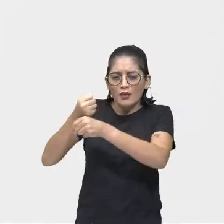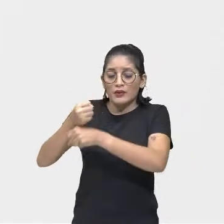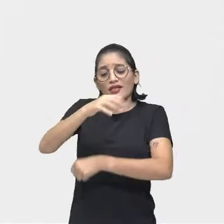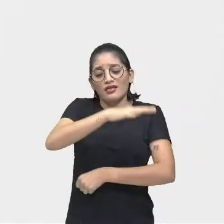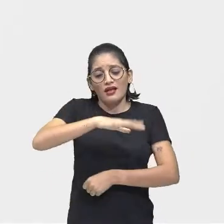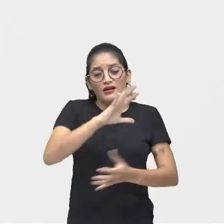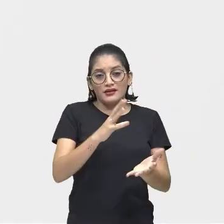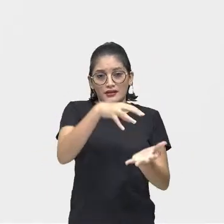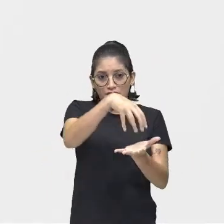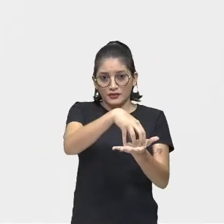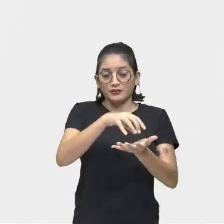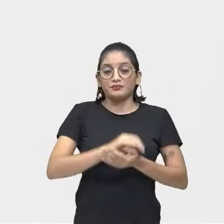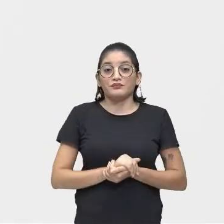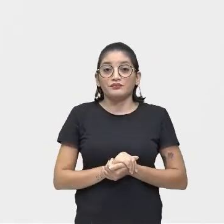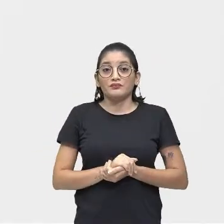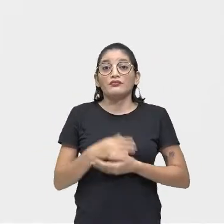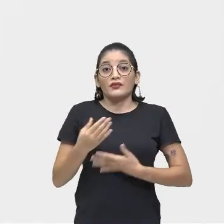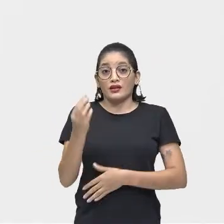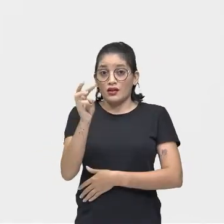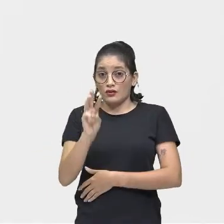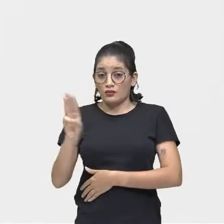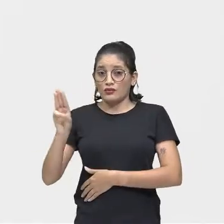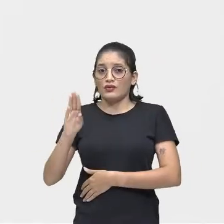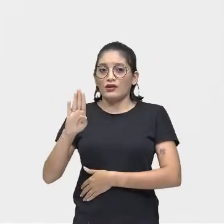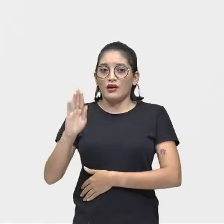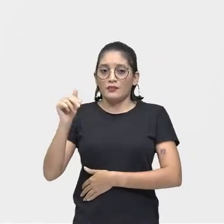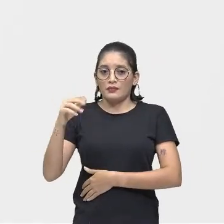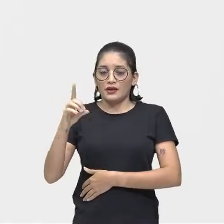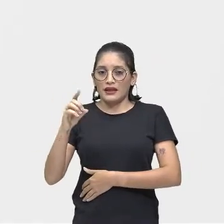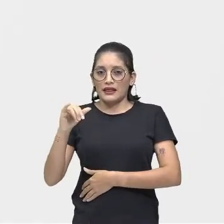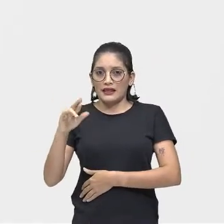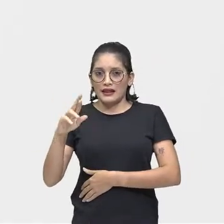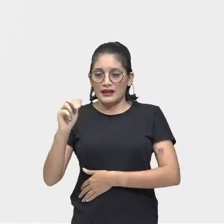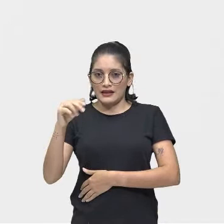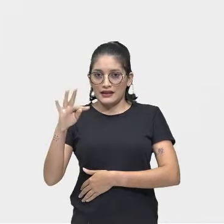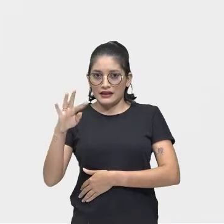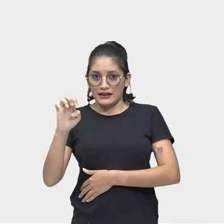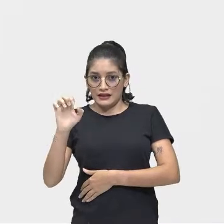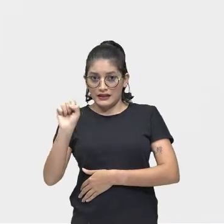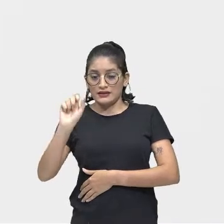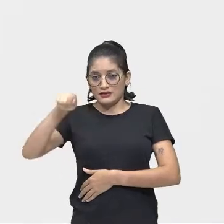foram responsáveis pelo desbravamento do território